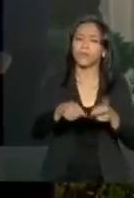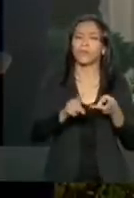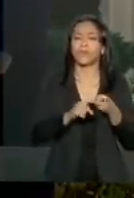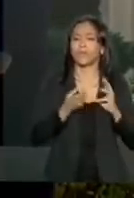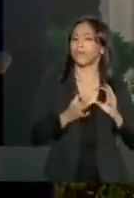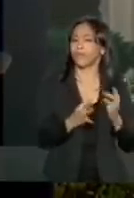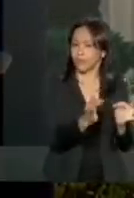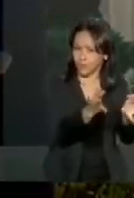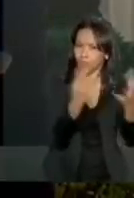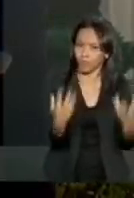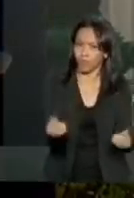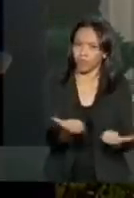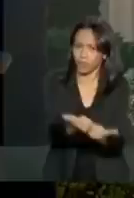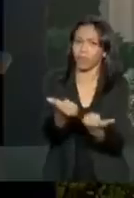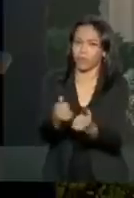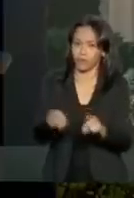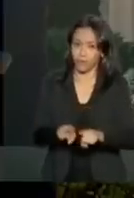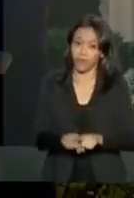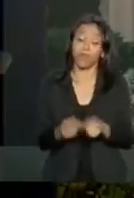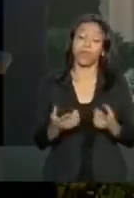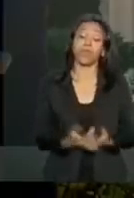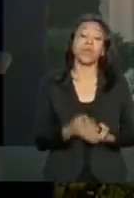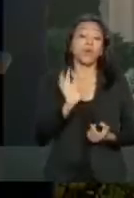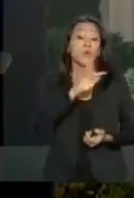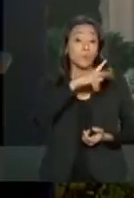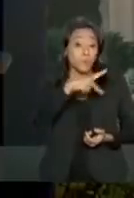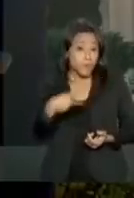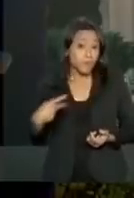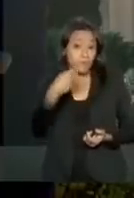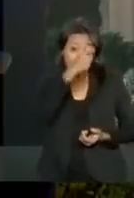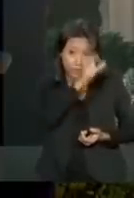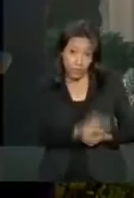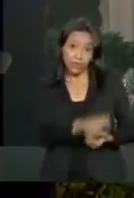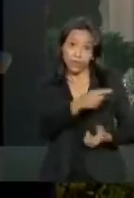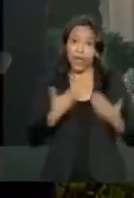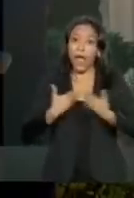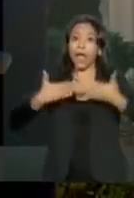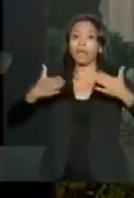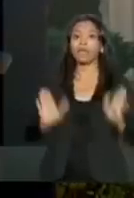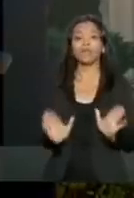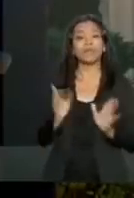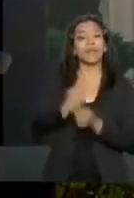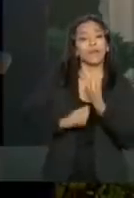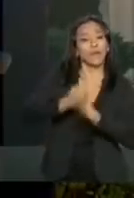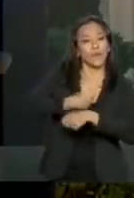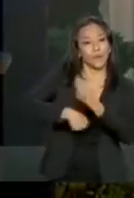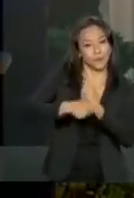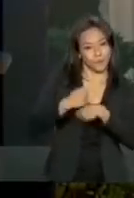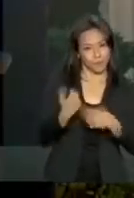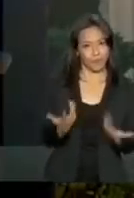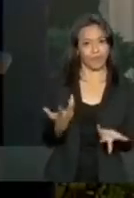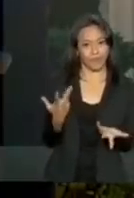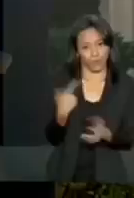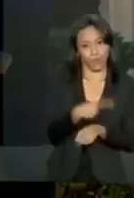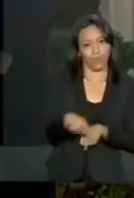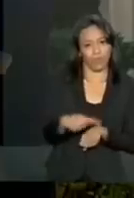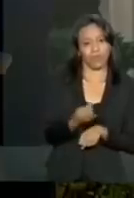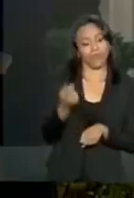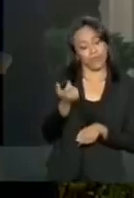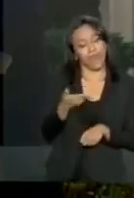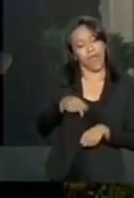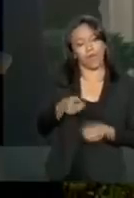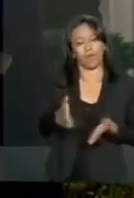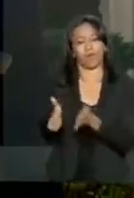O presidente tem uma visão de liberar o setor privado, abrir a economia, e esse é o caminho para que o